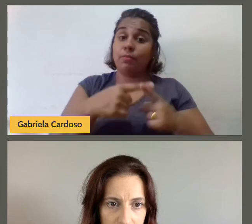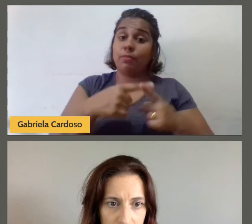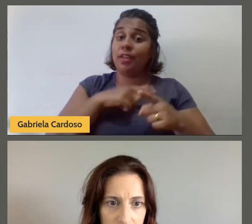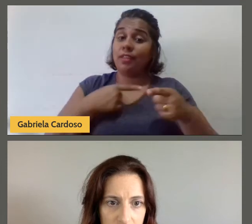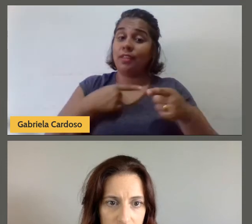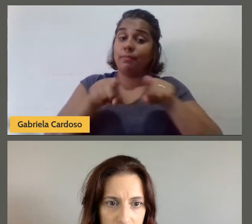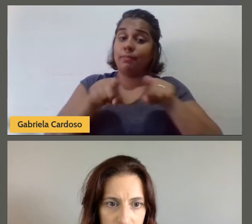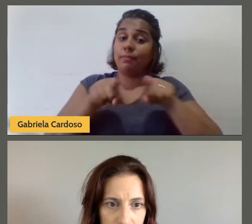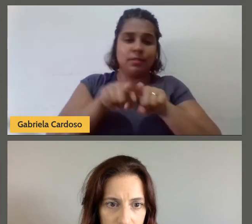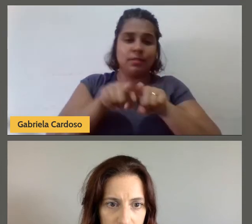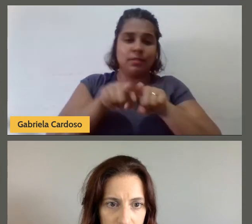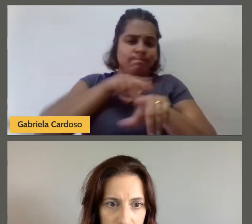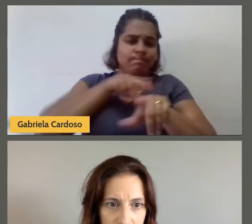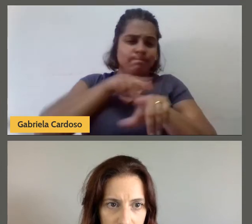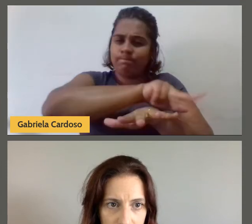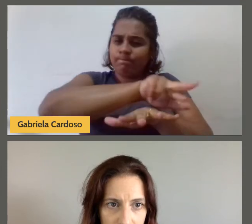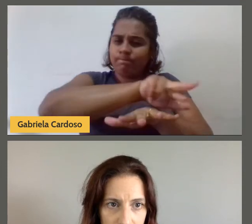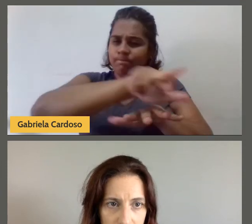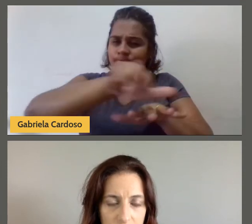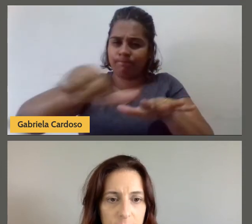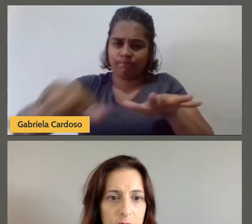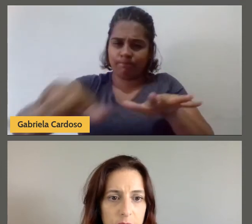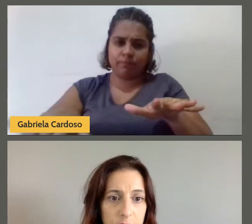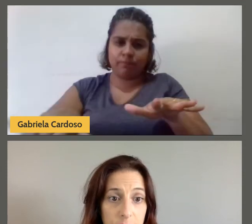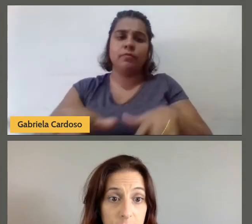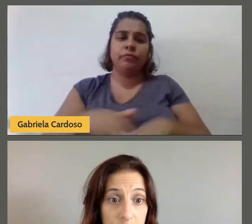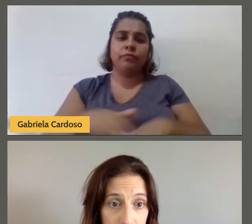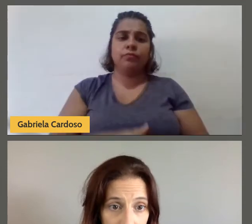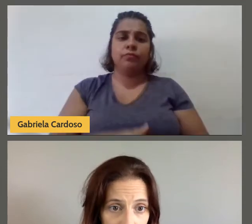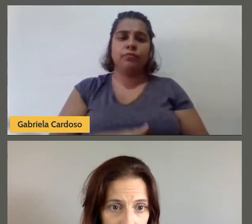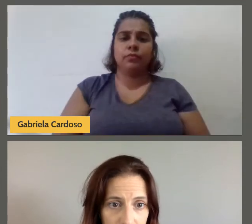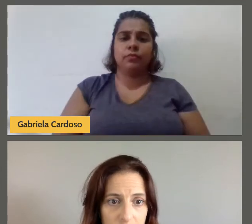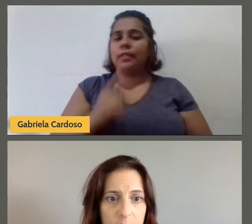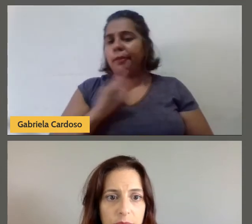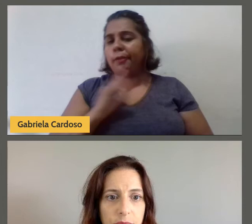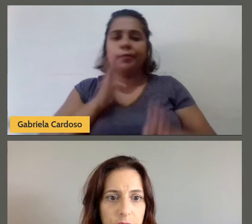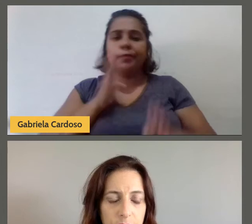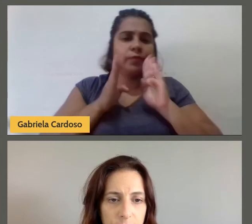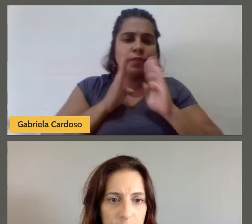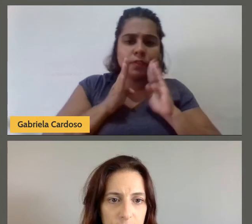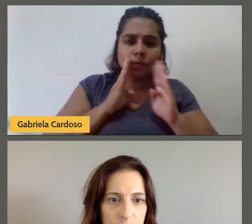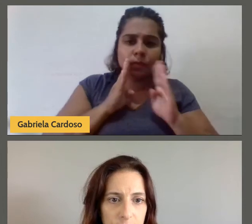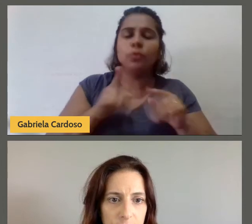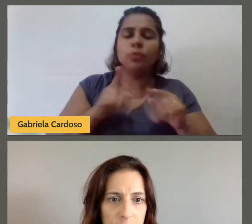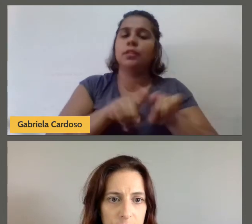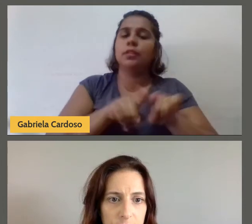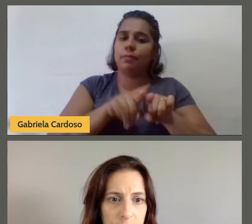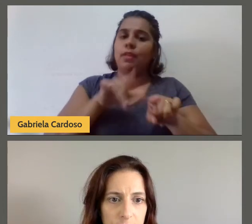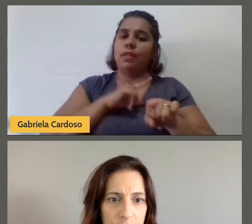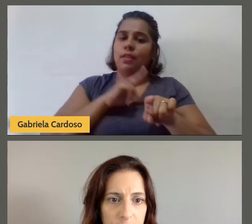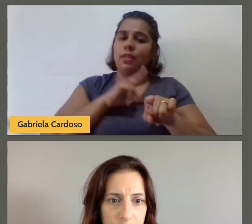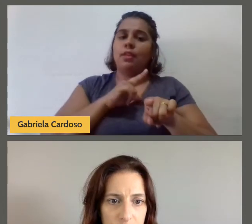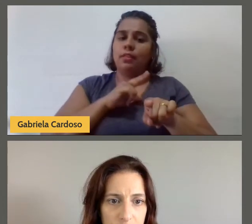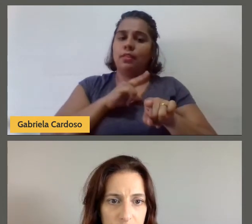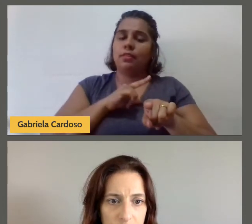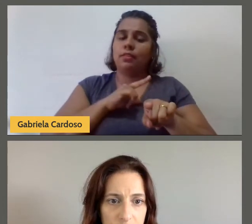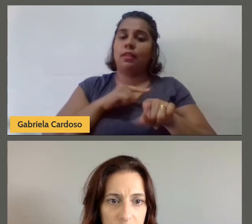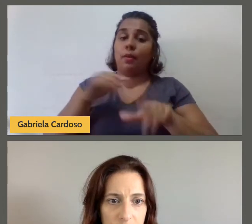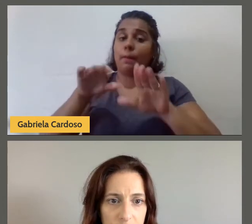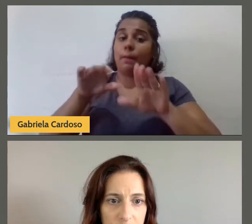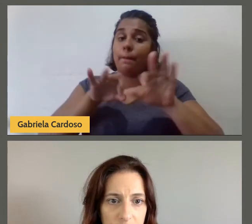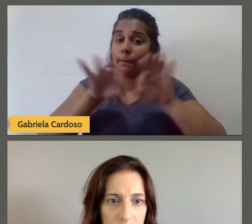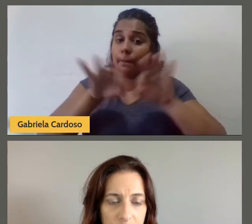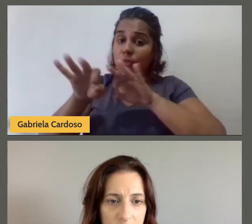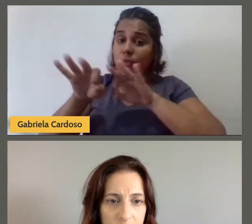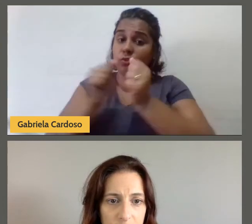Accenture, até, enfim, a nossa rede, o Facebook. A gente tem um projeto super incrível com o Facebook, que também podemos colocar o link aqui, que é